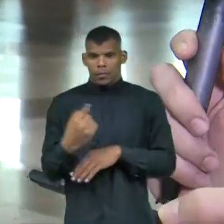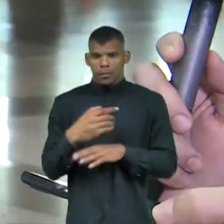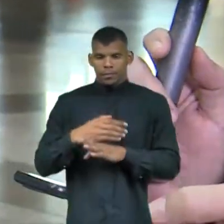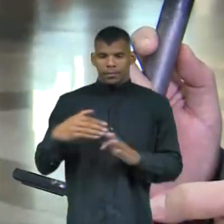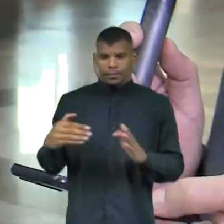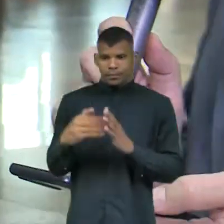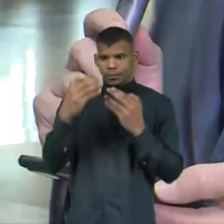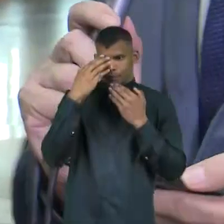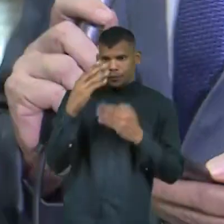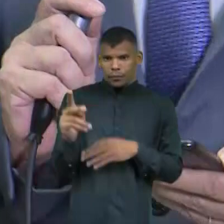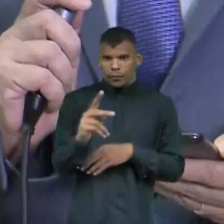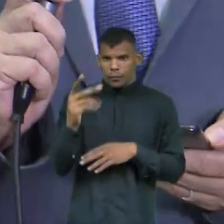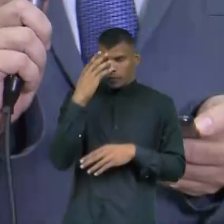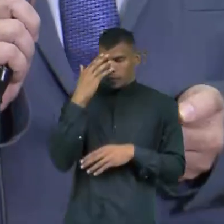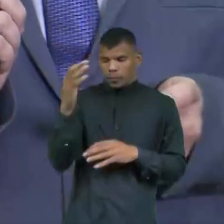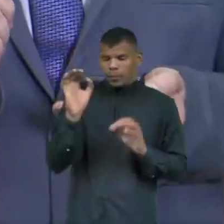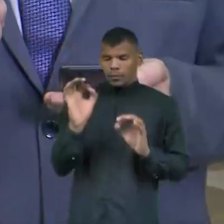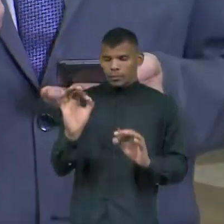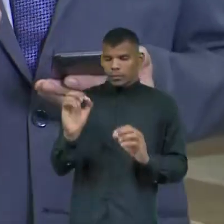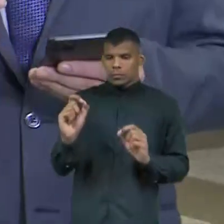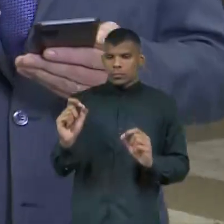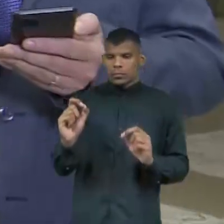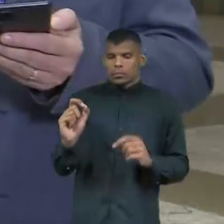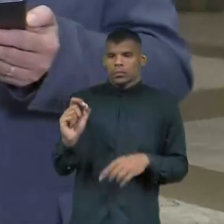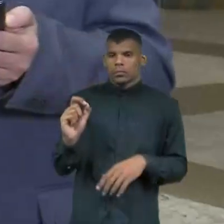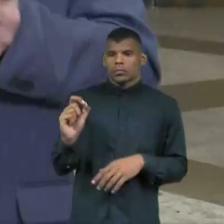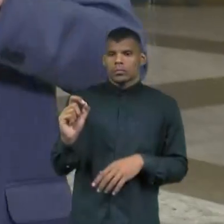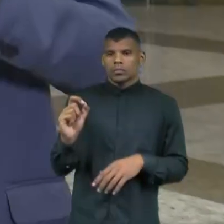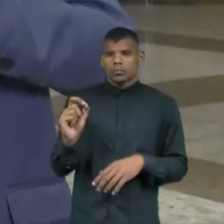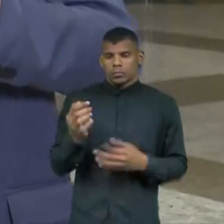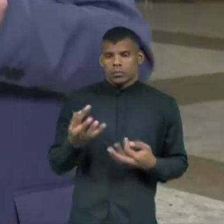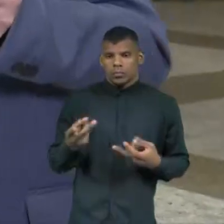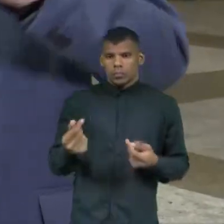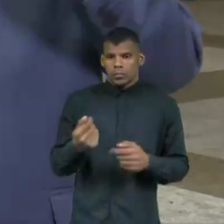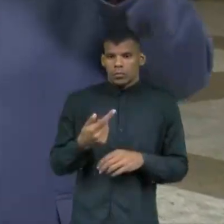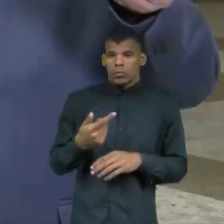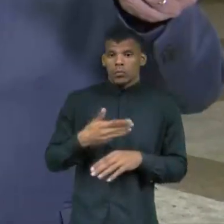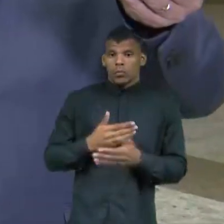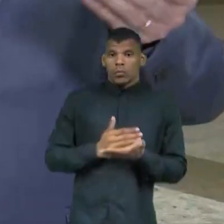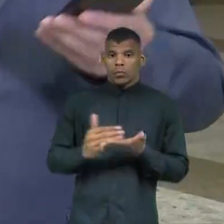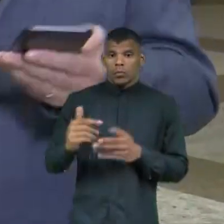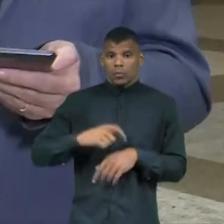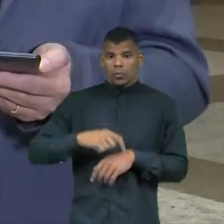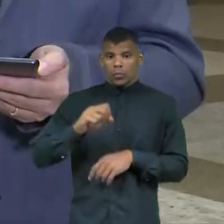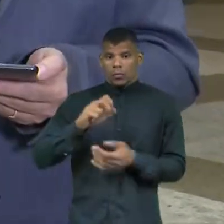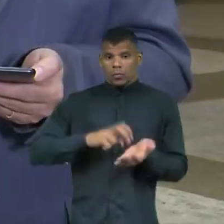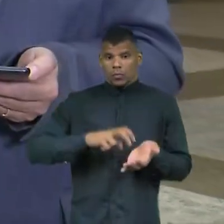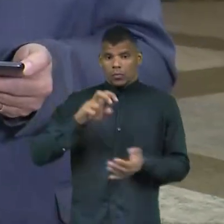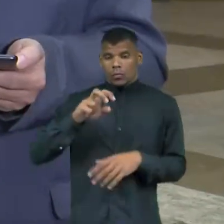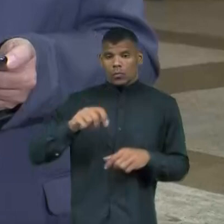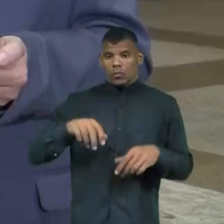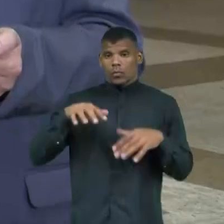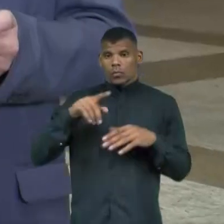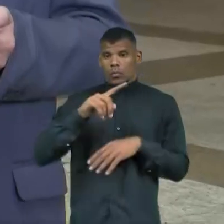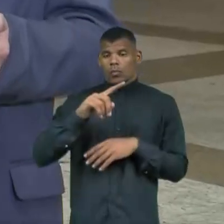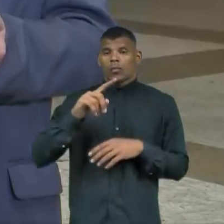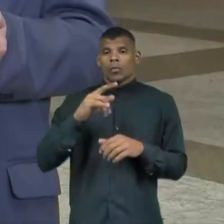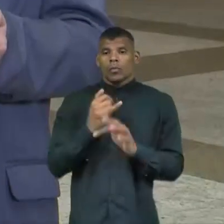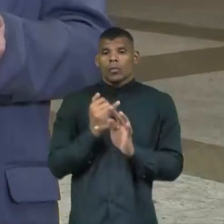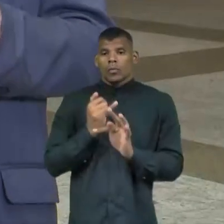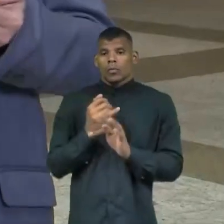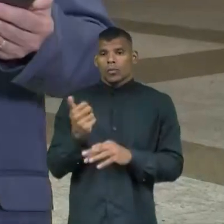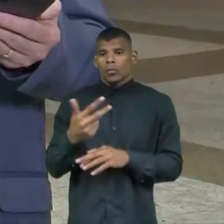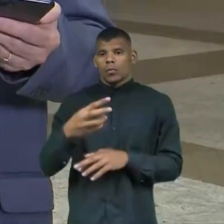professor. Sucesso. Não tenho nenhuma dúvida que vai ser coroado de êxito o evento. Começa 8 da manhã no auditório ali do Instituto Federal, 13 de maio, antiga